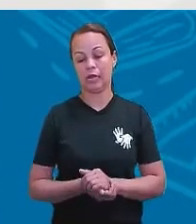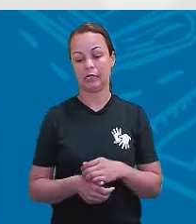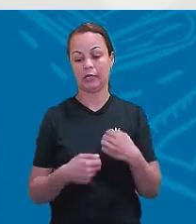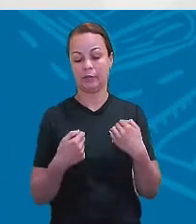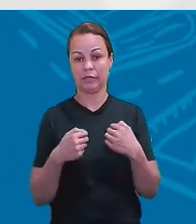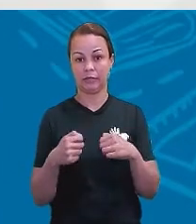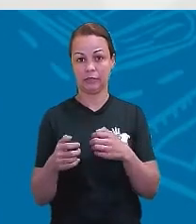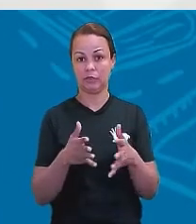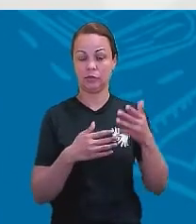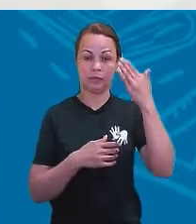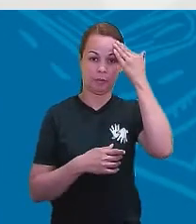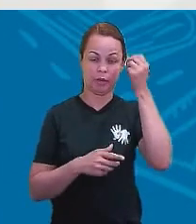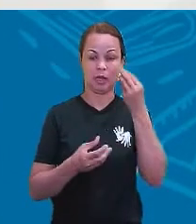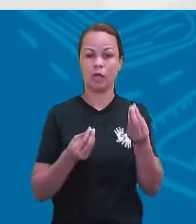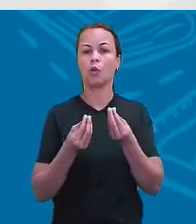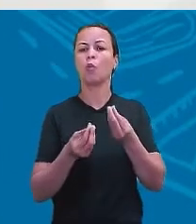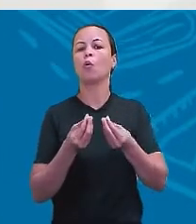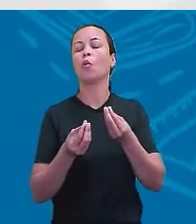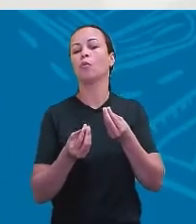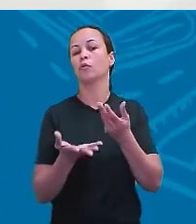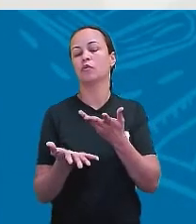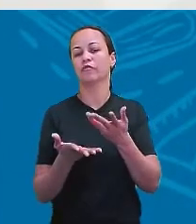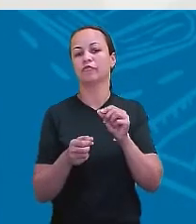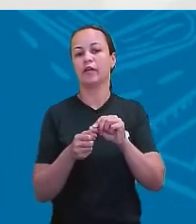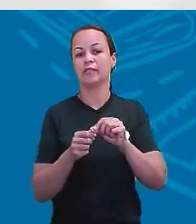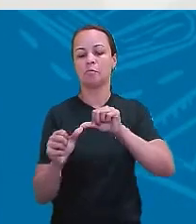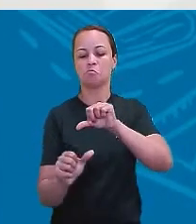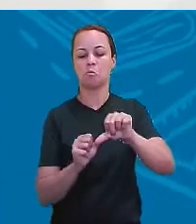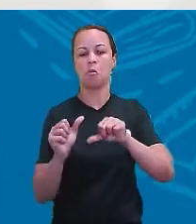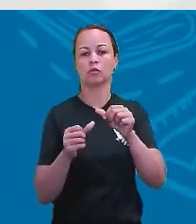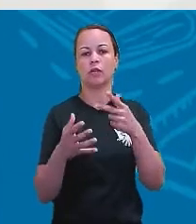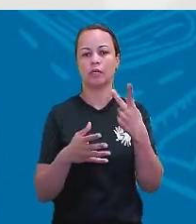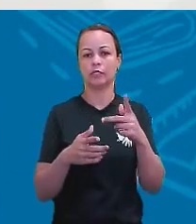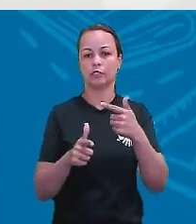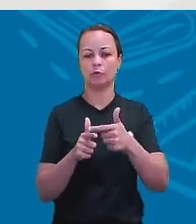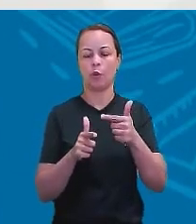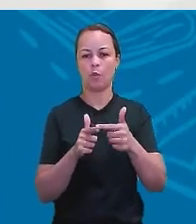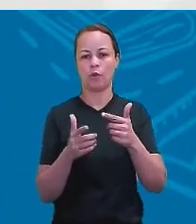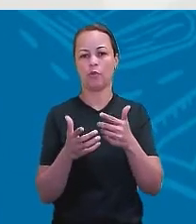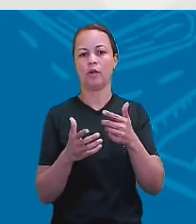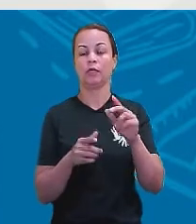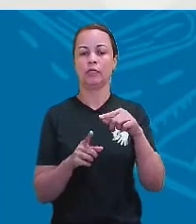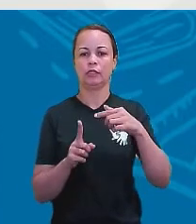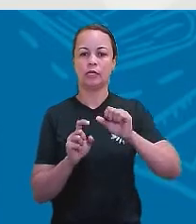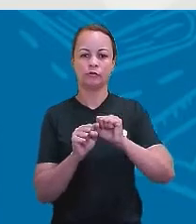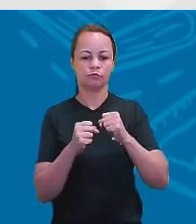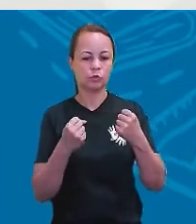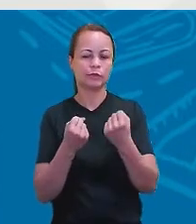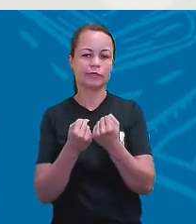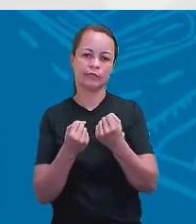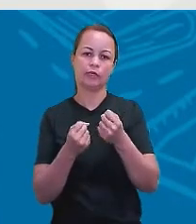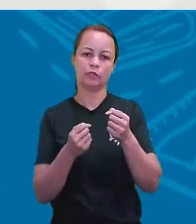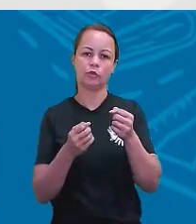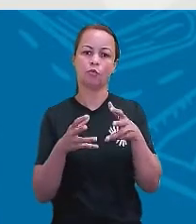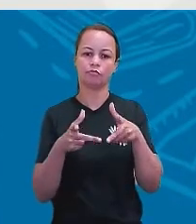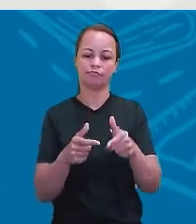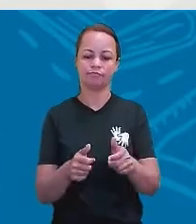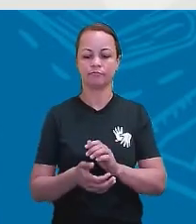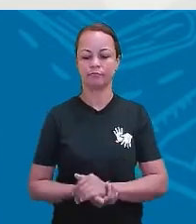podem ser tomadas para a gente combater esse problema, né, tão grave que assola a nossa sociedade como um todo, tá